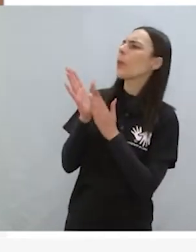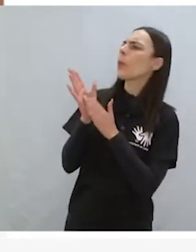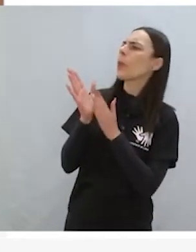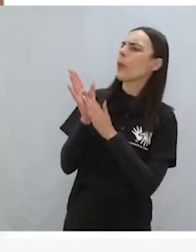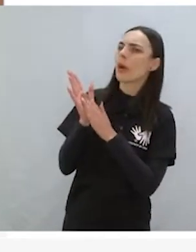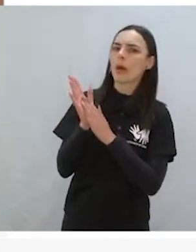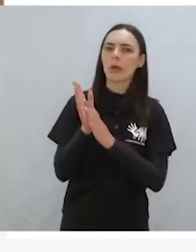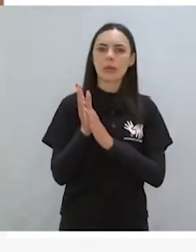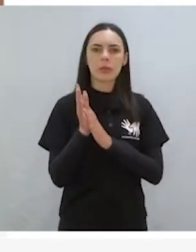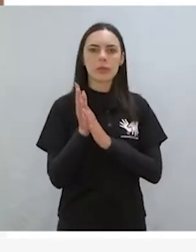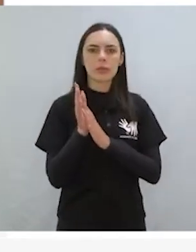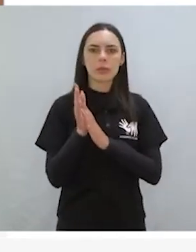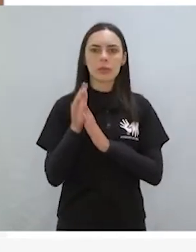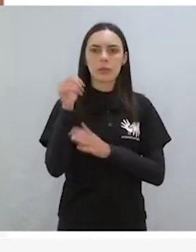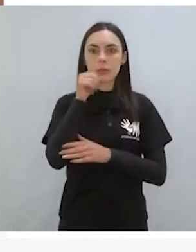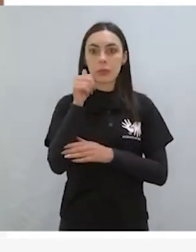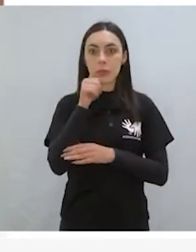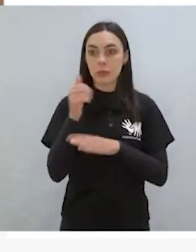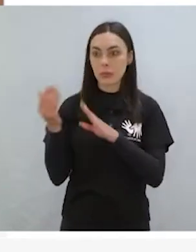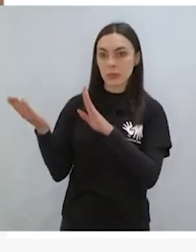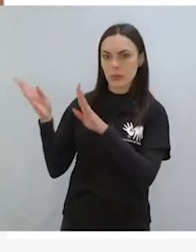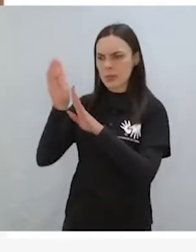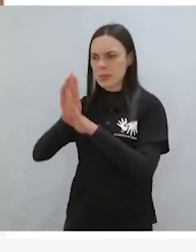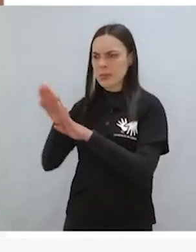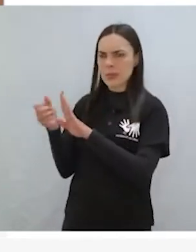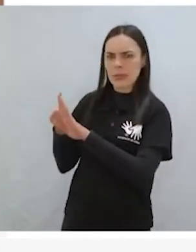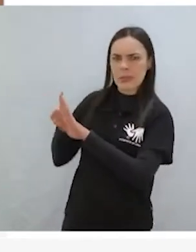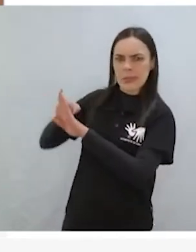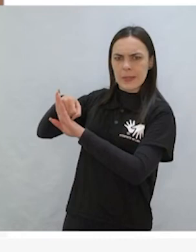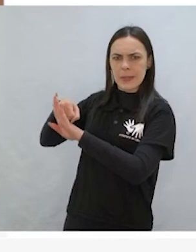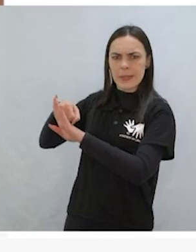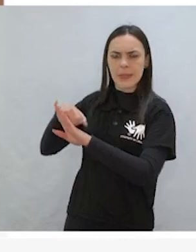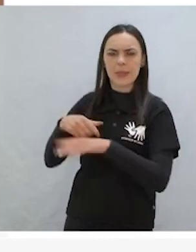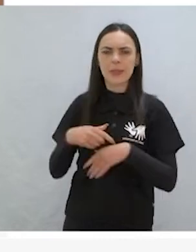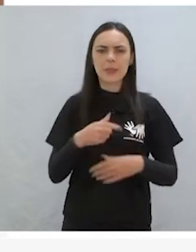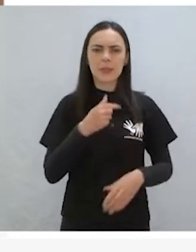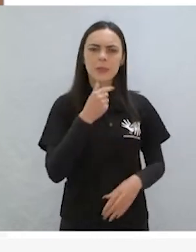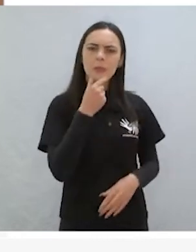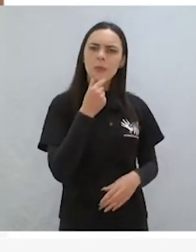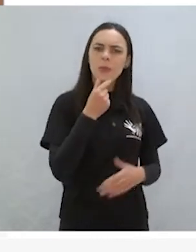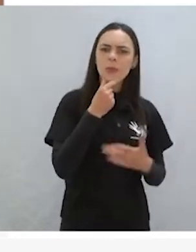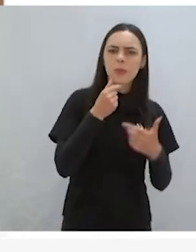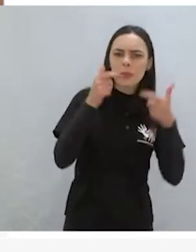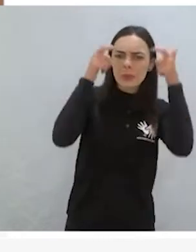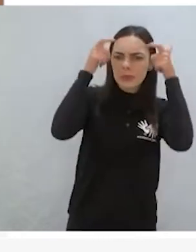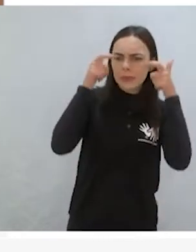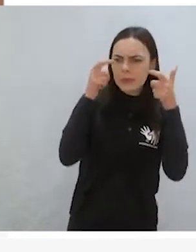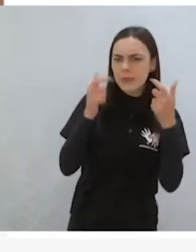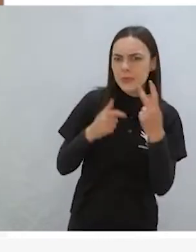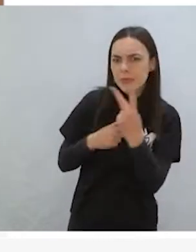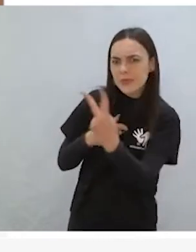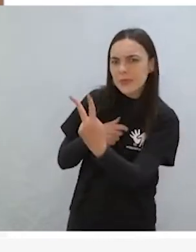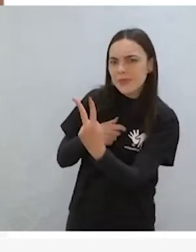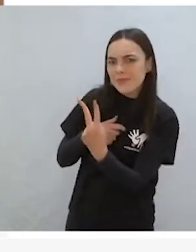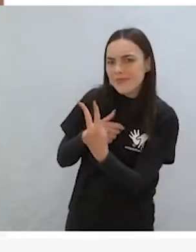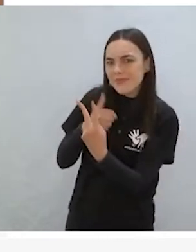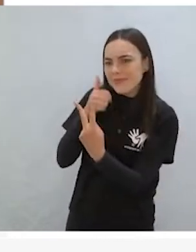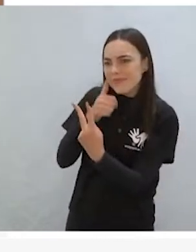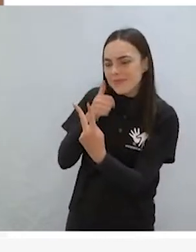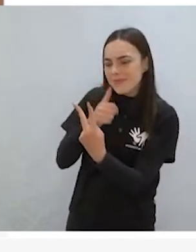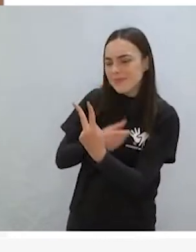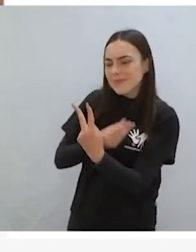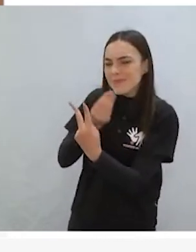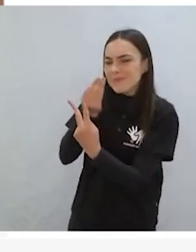casa!", trancou Cinderela no sótão. O príncipe ofereceu o calçado para Romilda